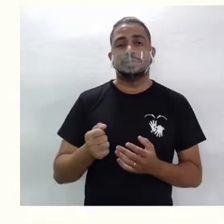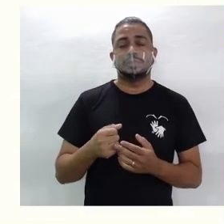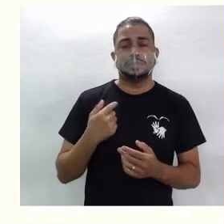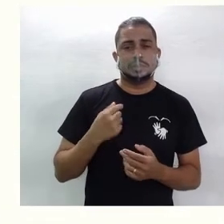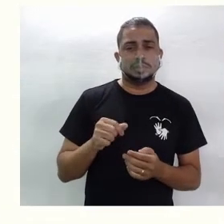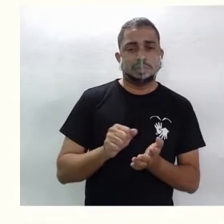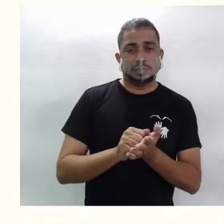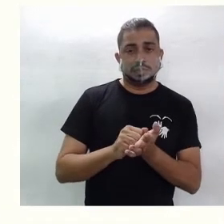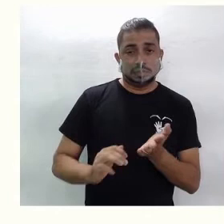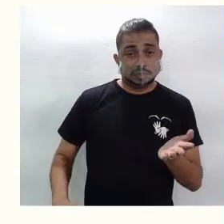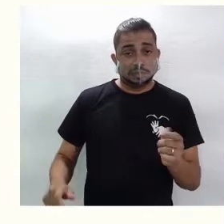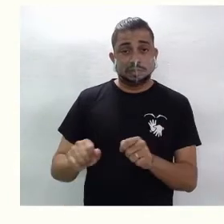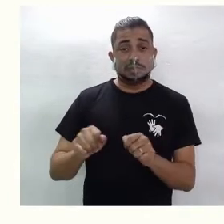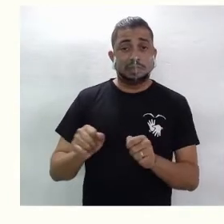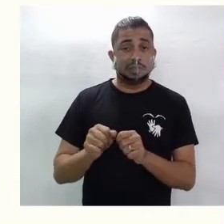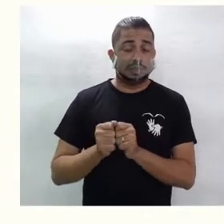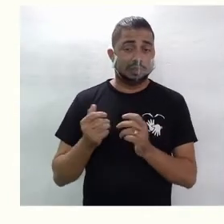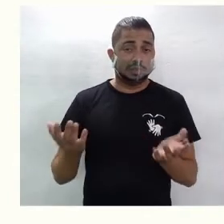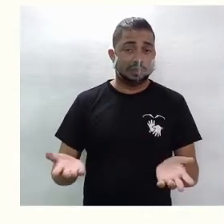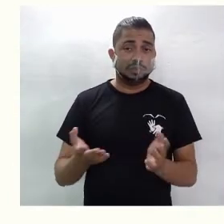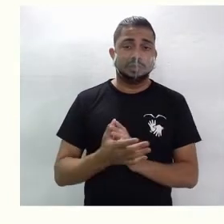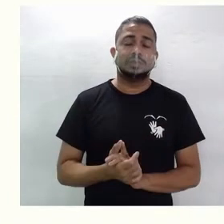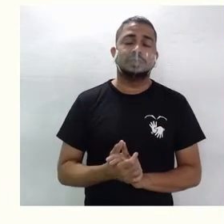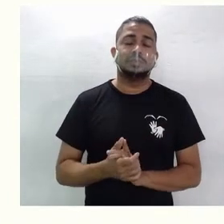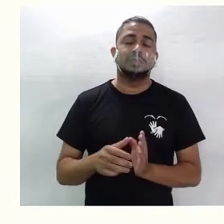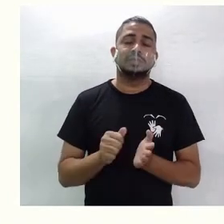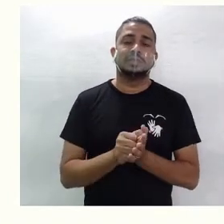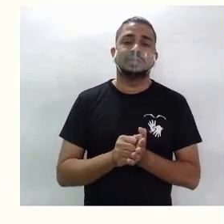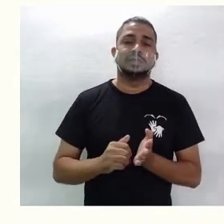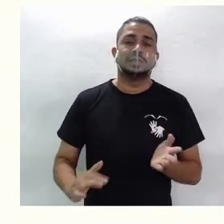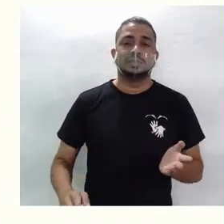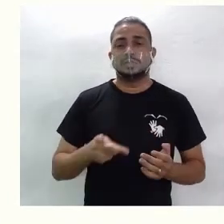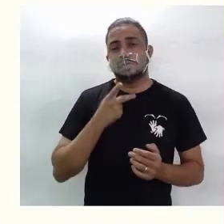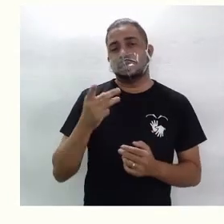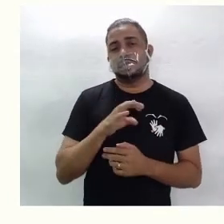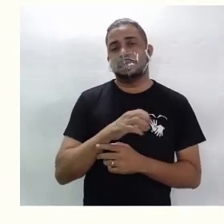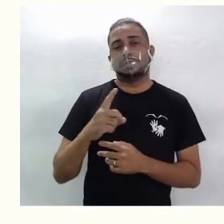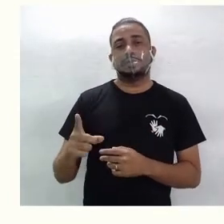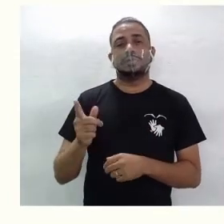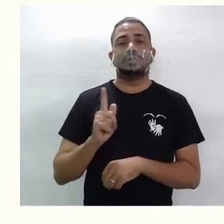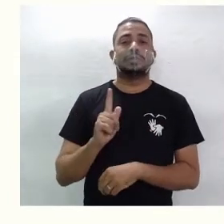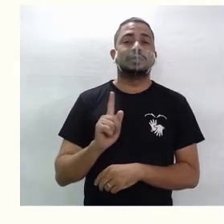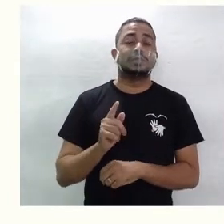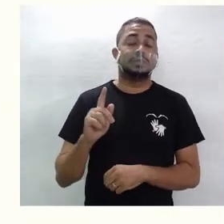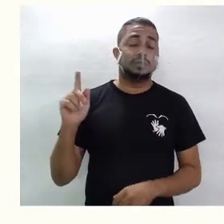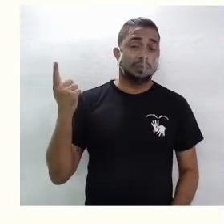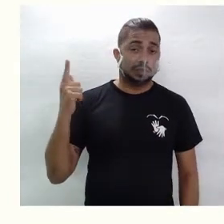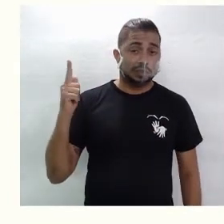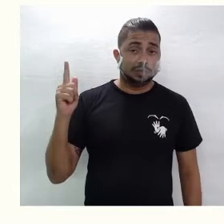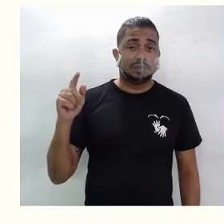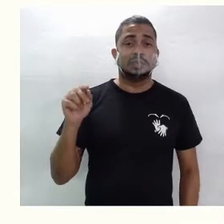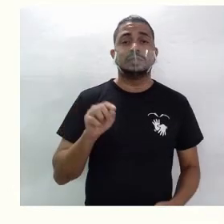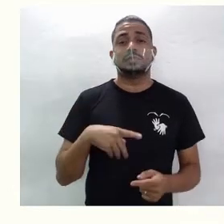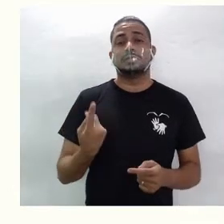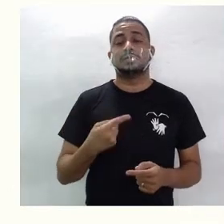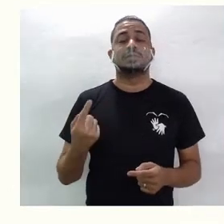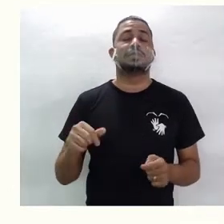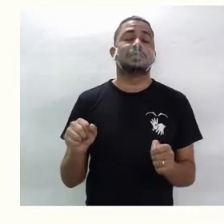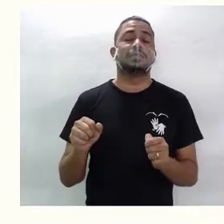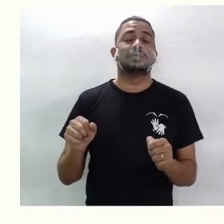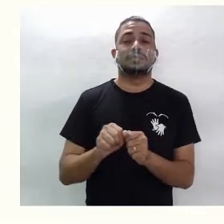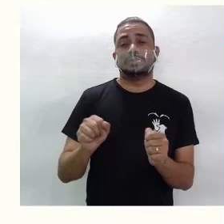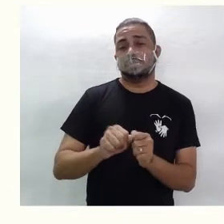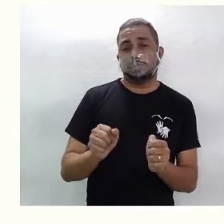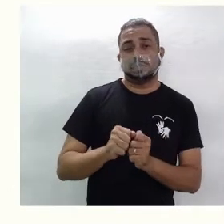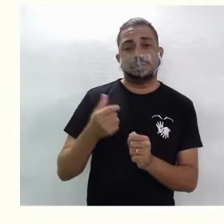para a gente fazer agora, tá? Nessa atividade, eu estou falando de coordenada geográfica e estou pedindo para que vocês façam